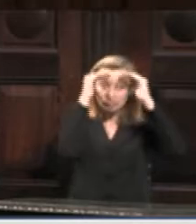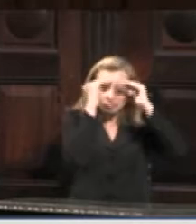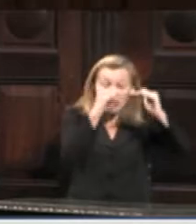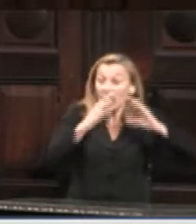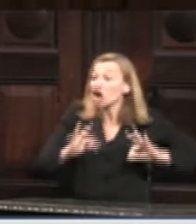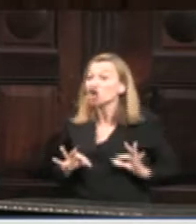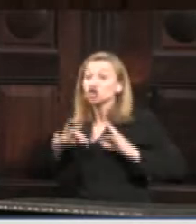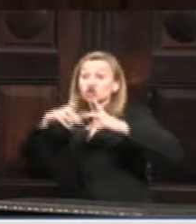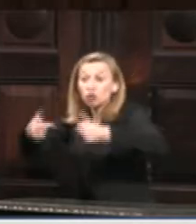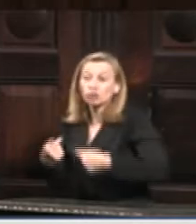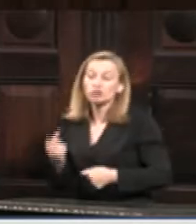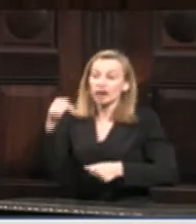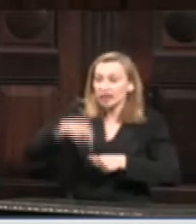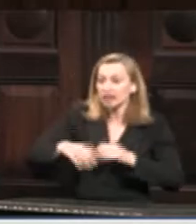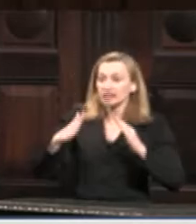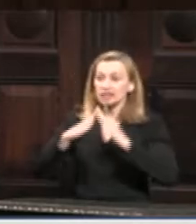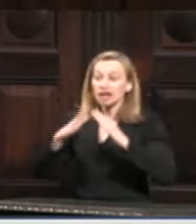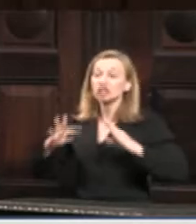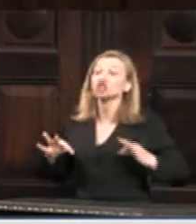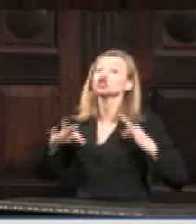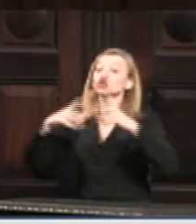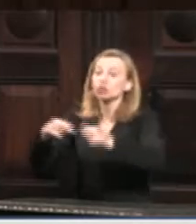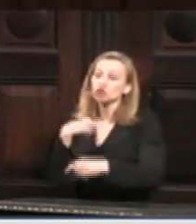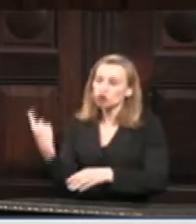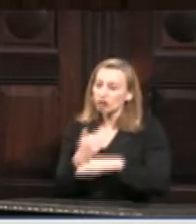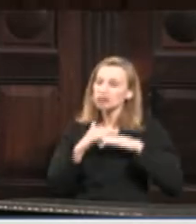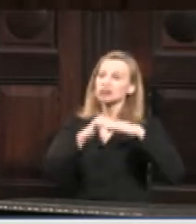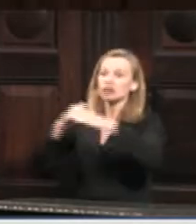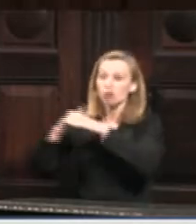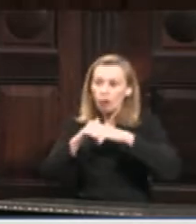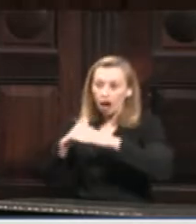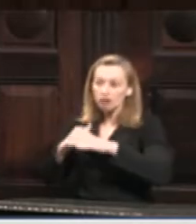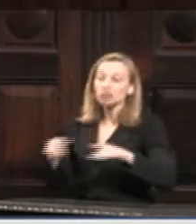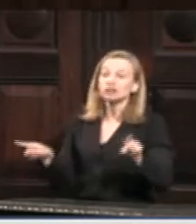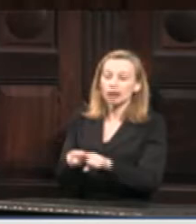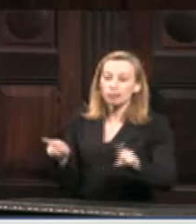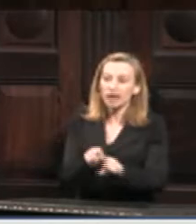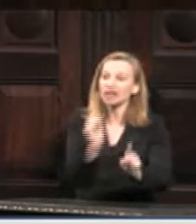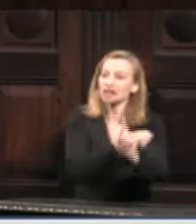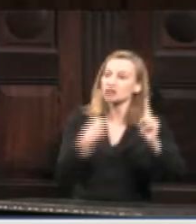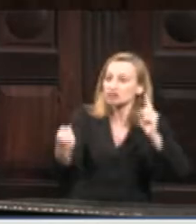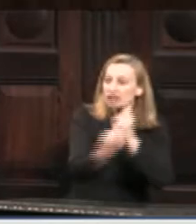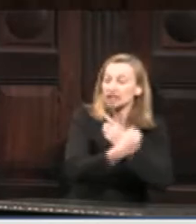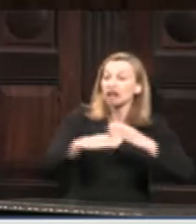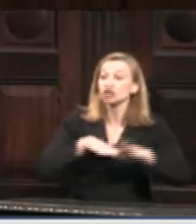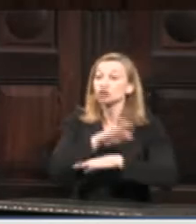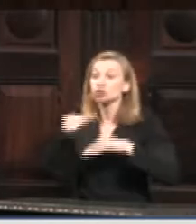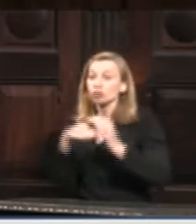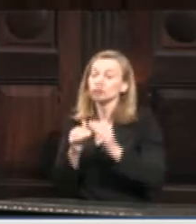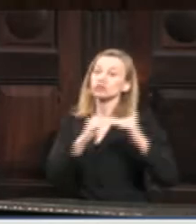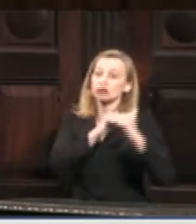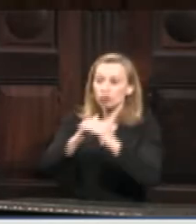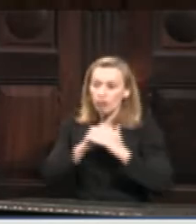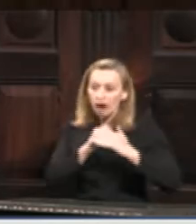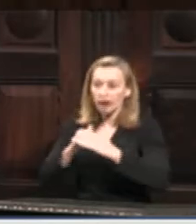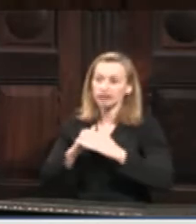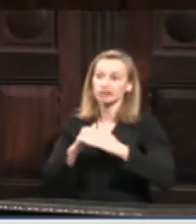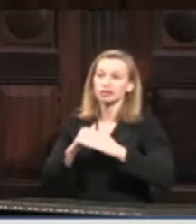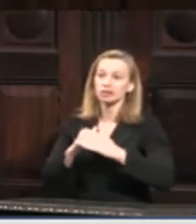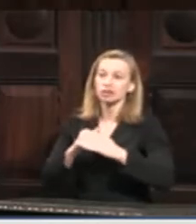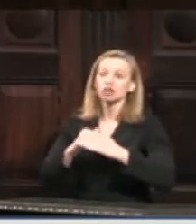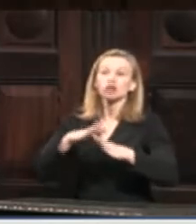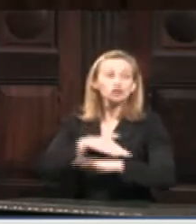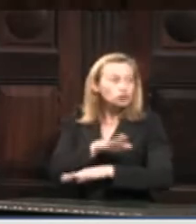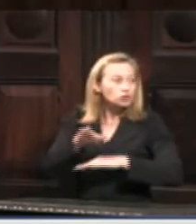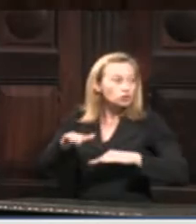Aqui nesta casa, todos são iguais. E o regimento interno diz, com todas as letras